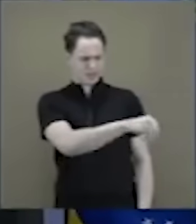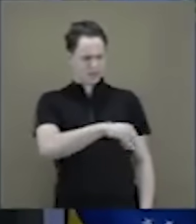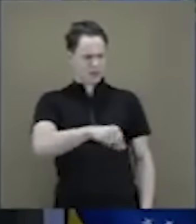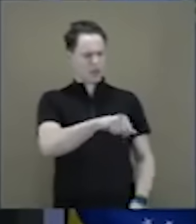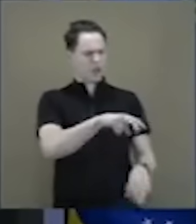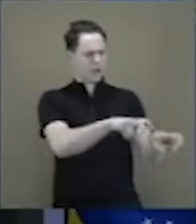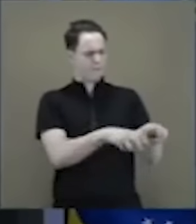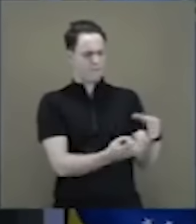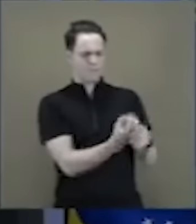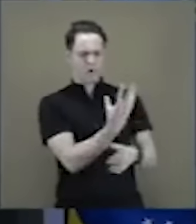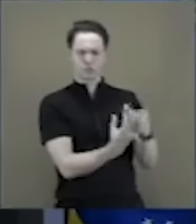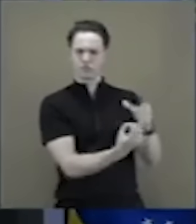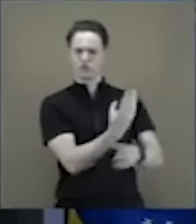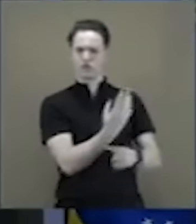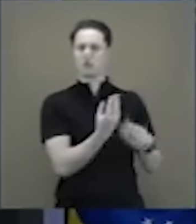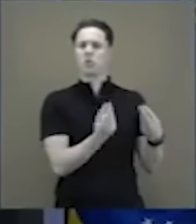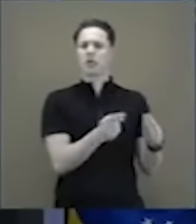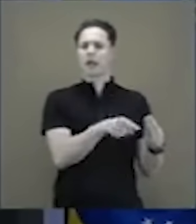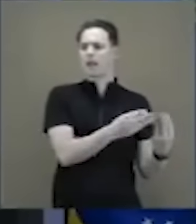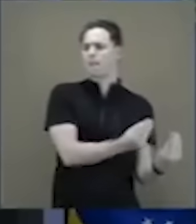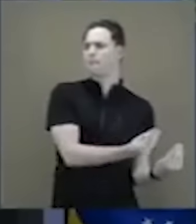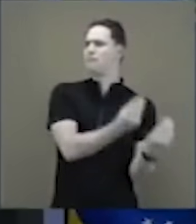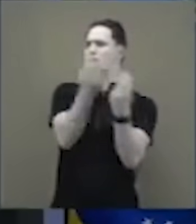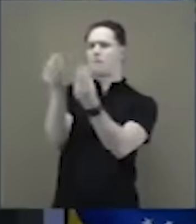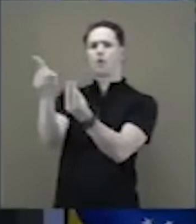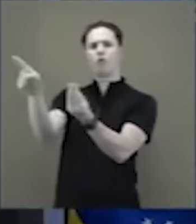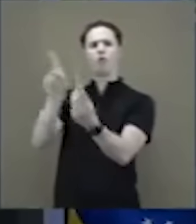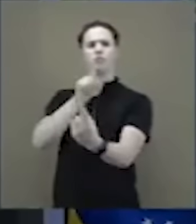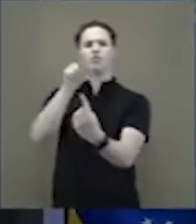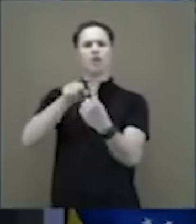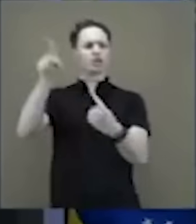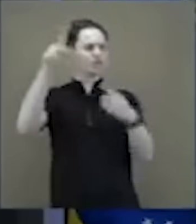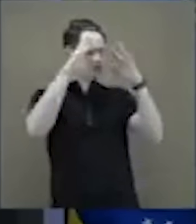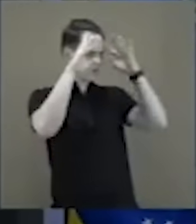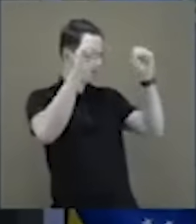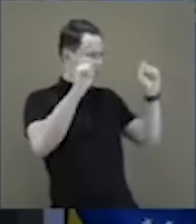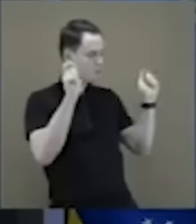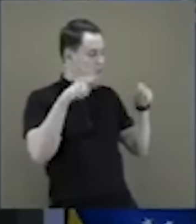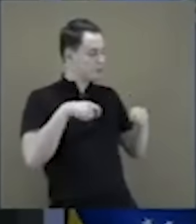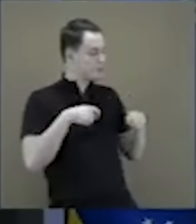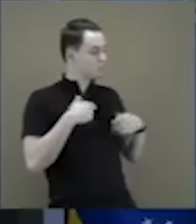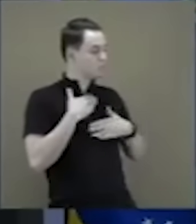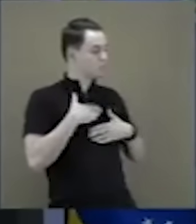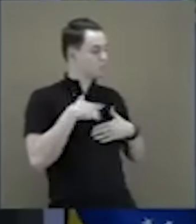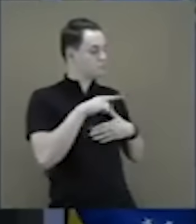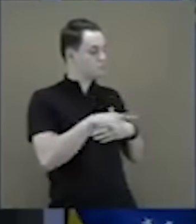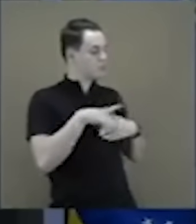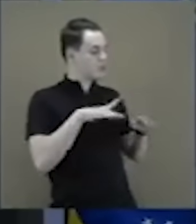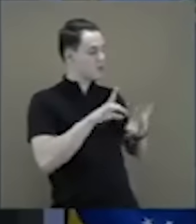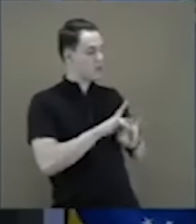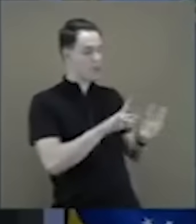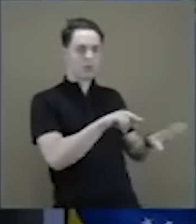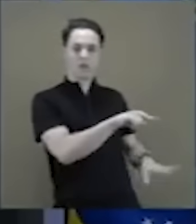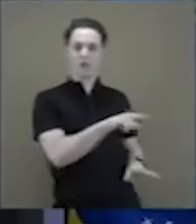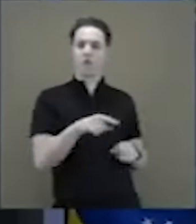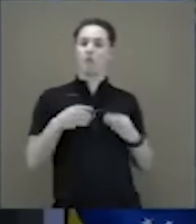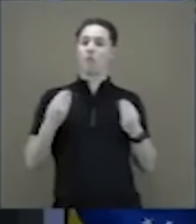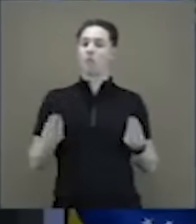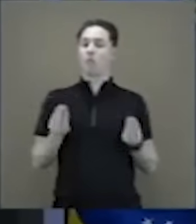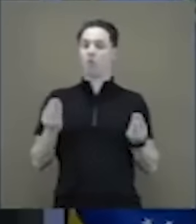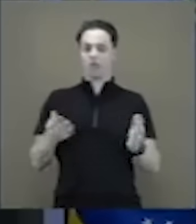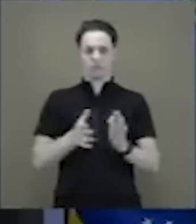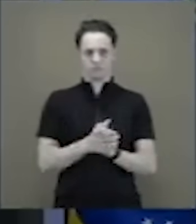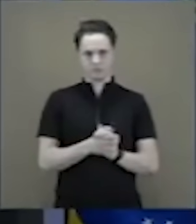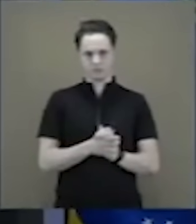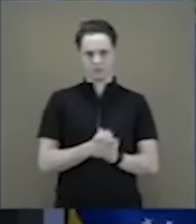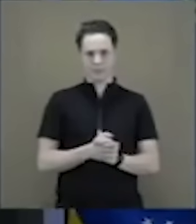ela pode oferecer para que os juízes da Corte Suprema do Brasil se satisfaçam e deixem os proprietários produzirem em paz?